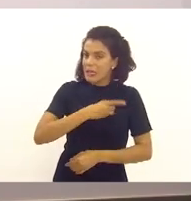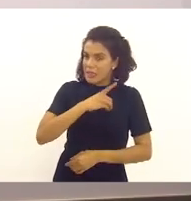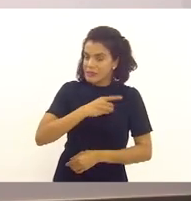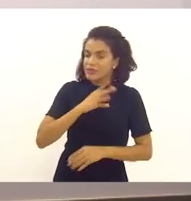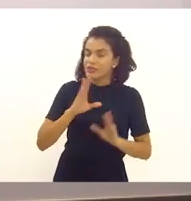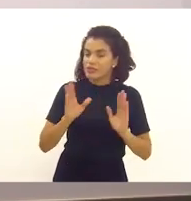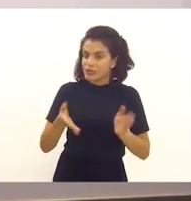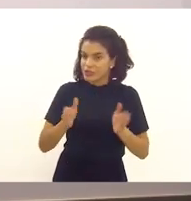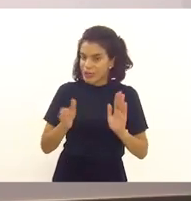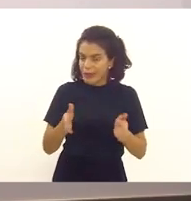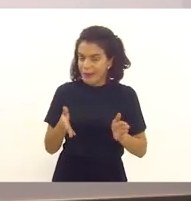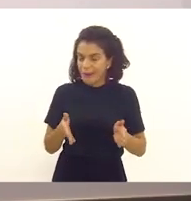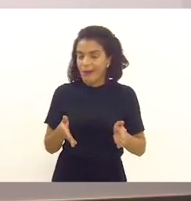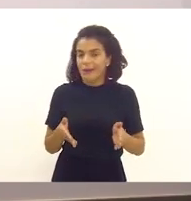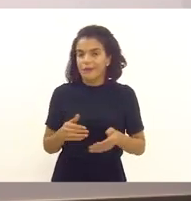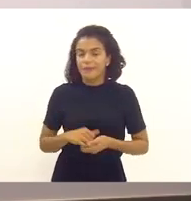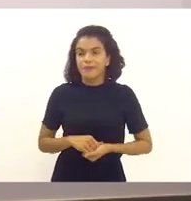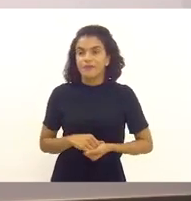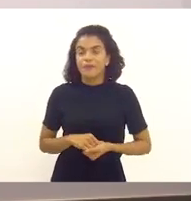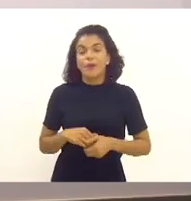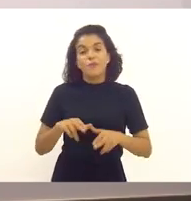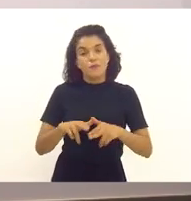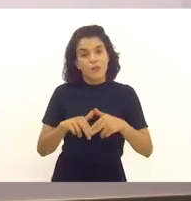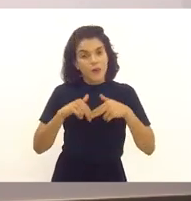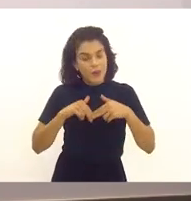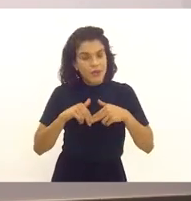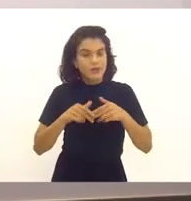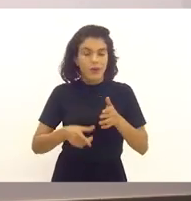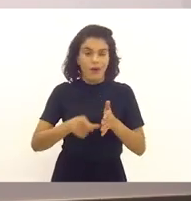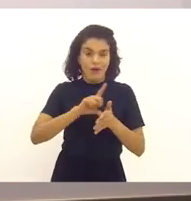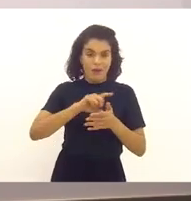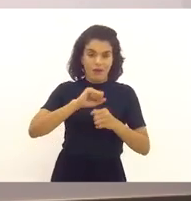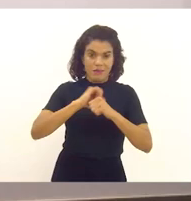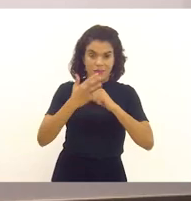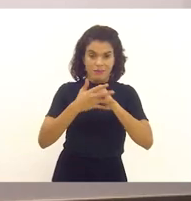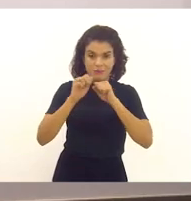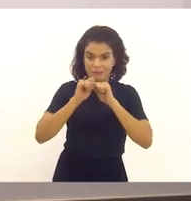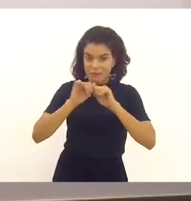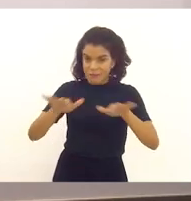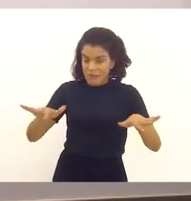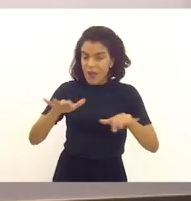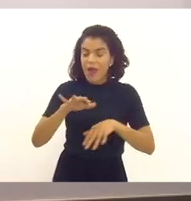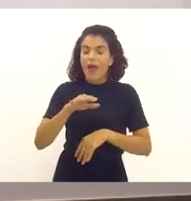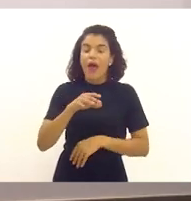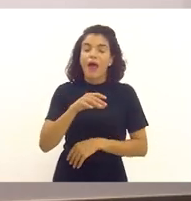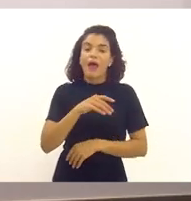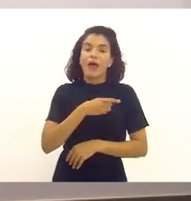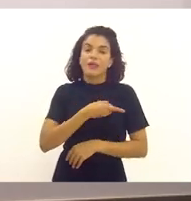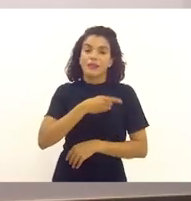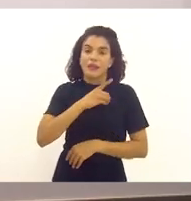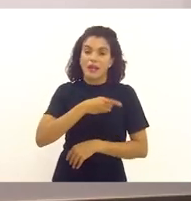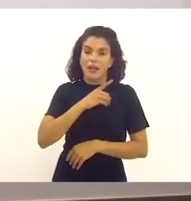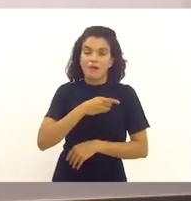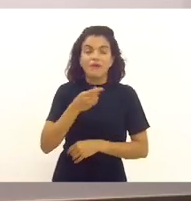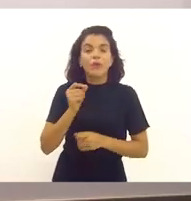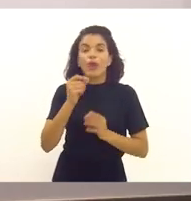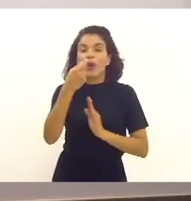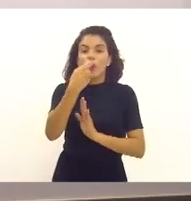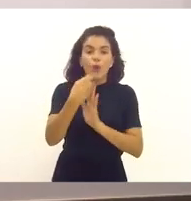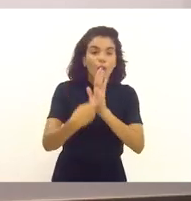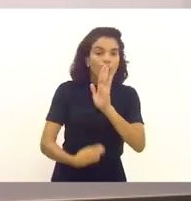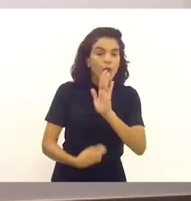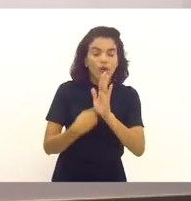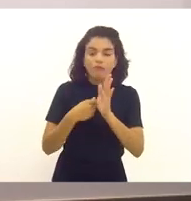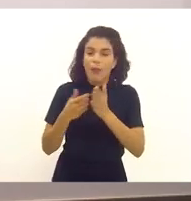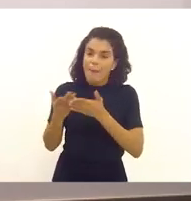de alguma forma ou outra por causa disso antes da pandemia o nudem fazia um dossiê relatos a gente